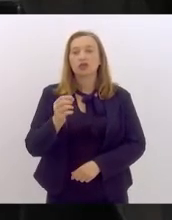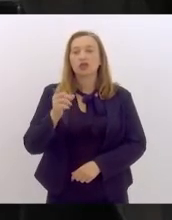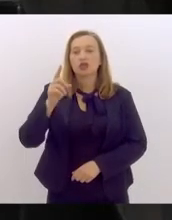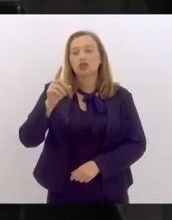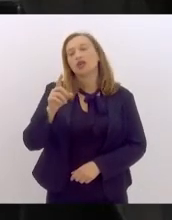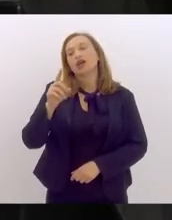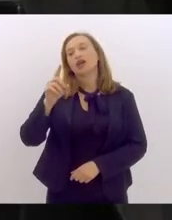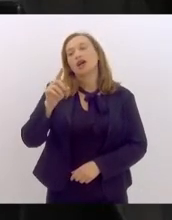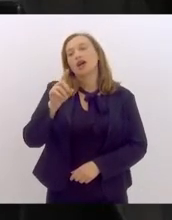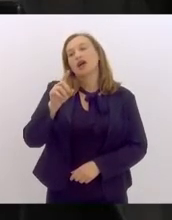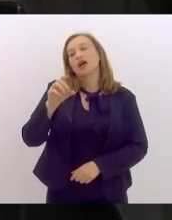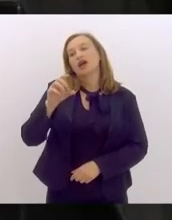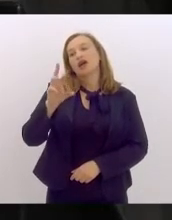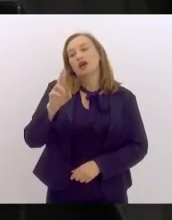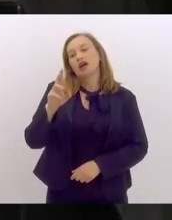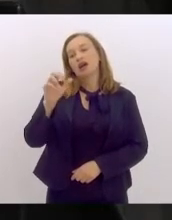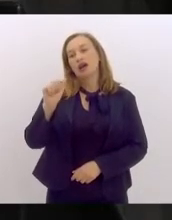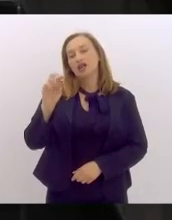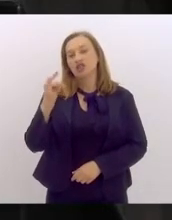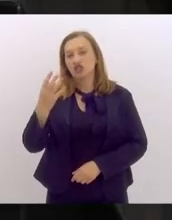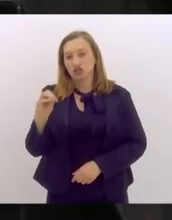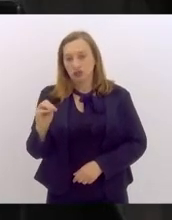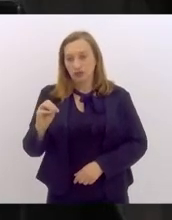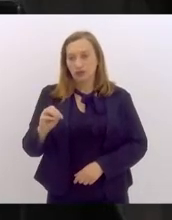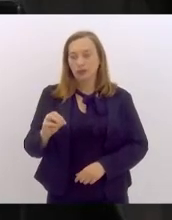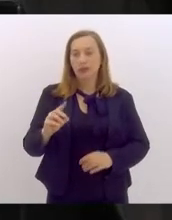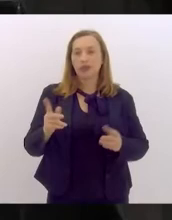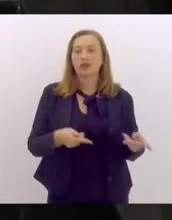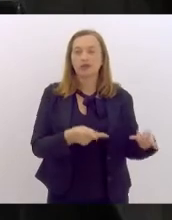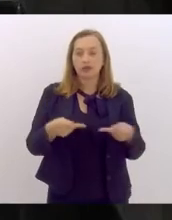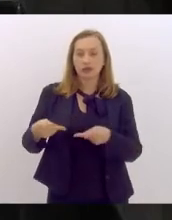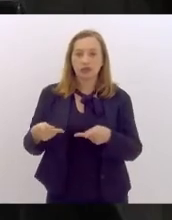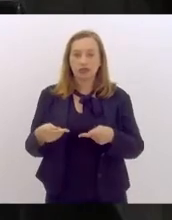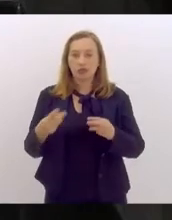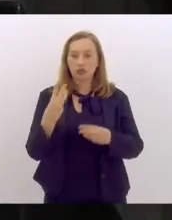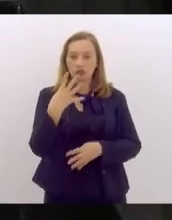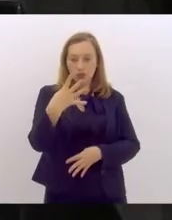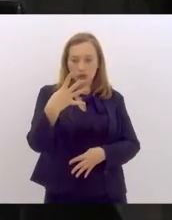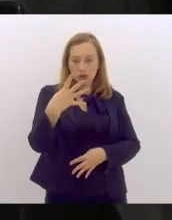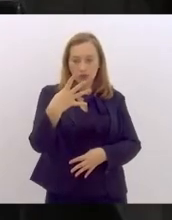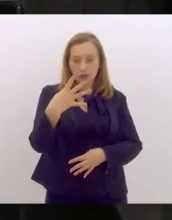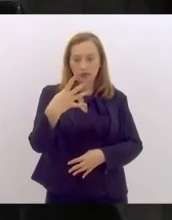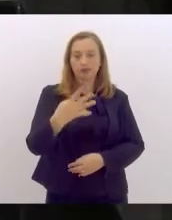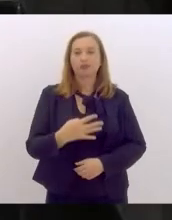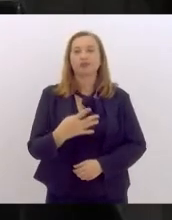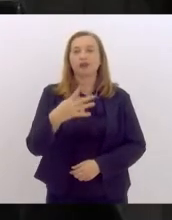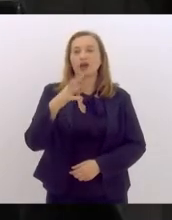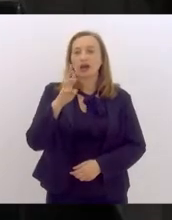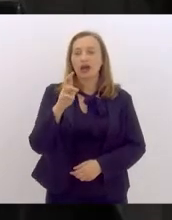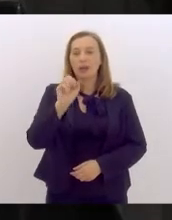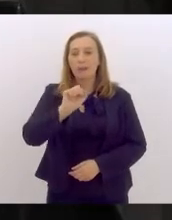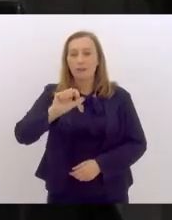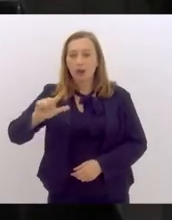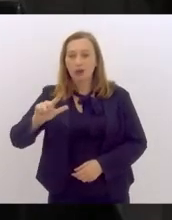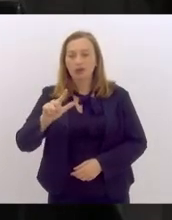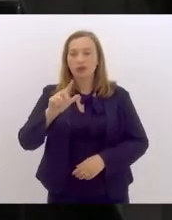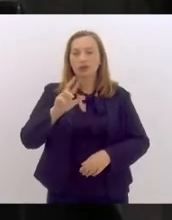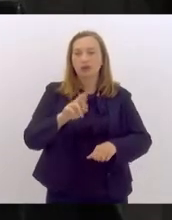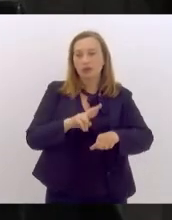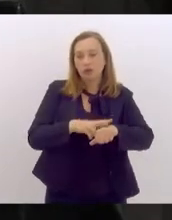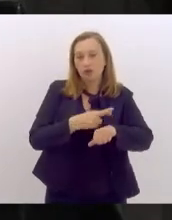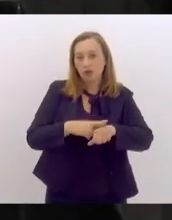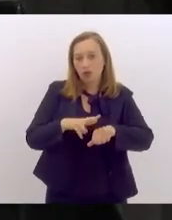Ratinho já visitamos os 4 ramais inspecionamos os 4 ramais o ramal de Belford Roxo